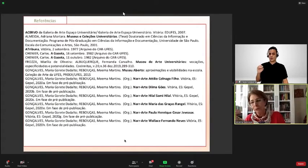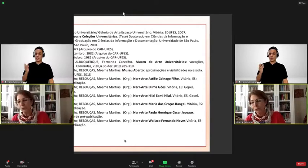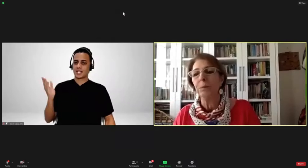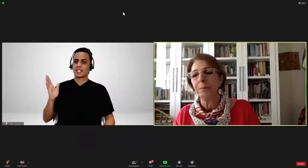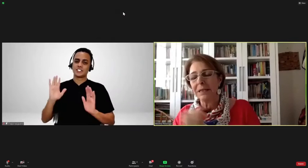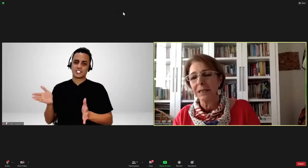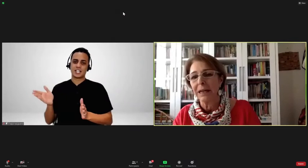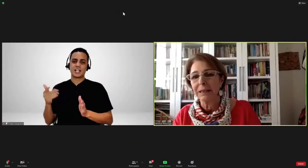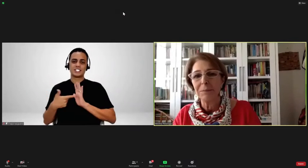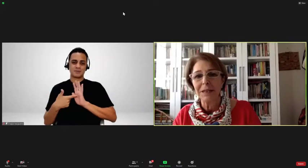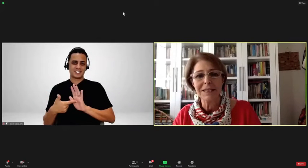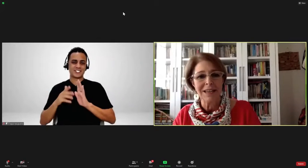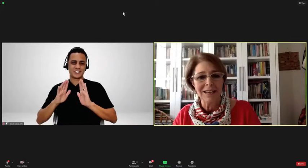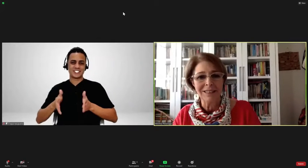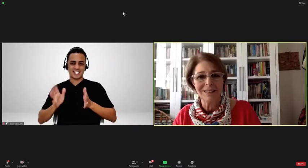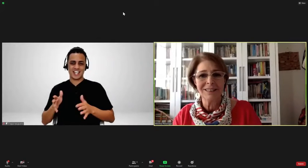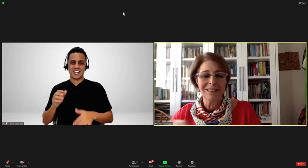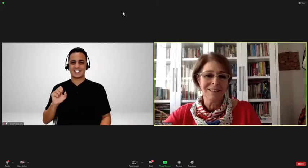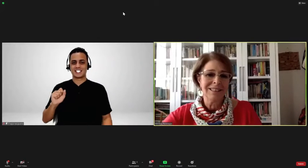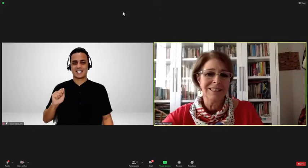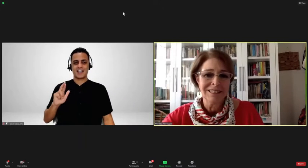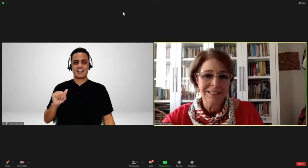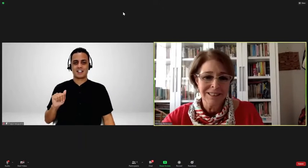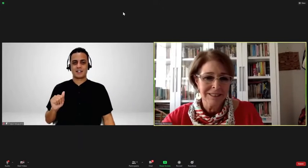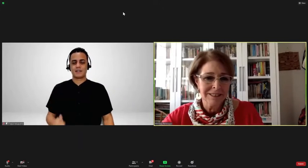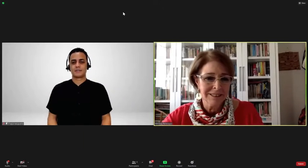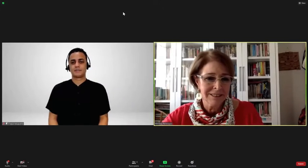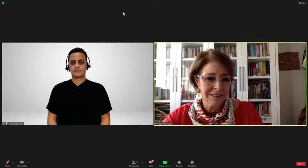foi, apresentada pela Sara.